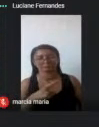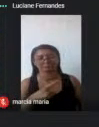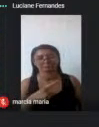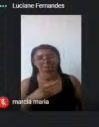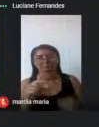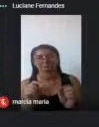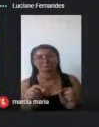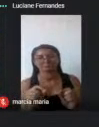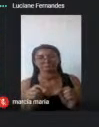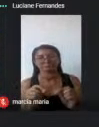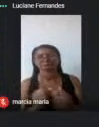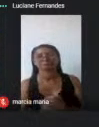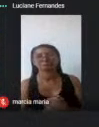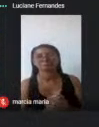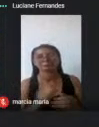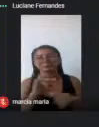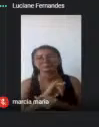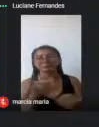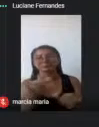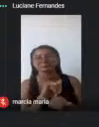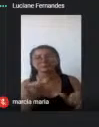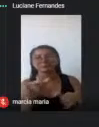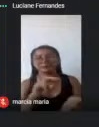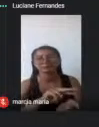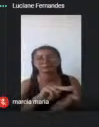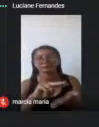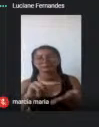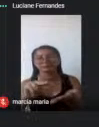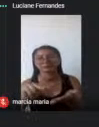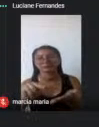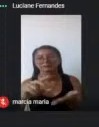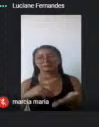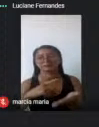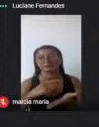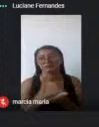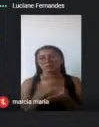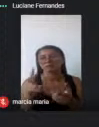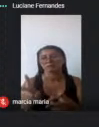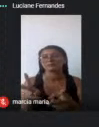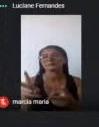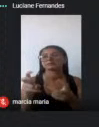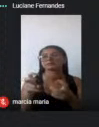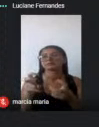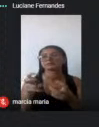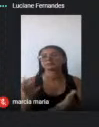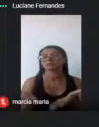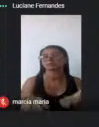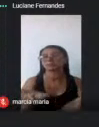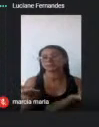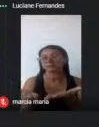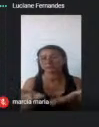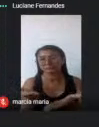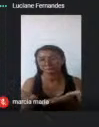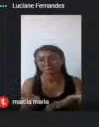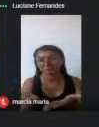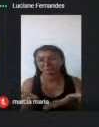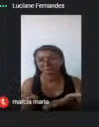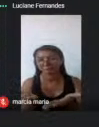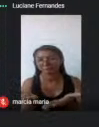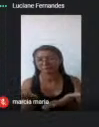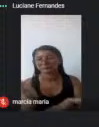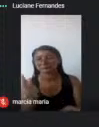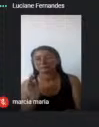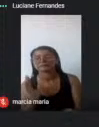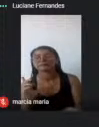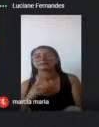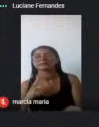como eu já havia dito, que vai desde a percepção do autocuidado até ações estratégicas